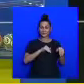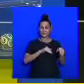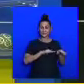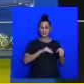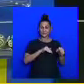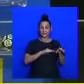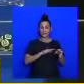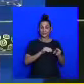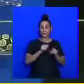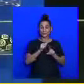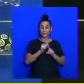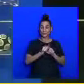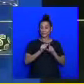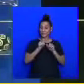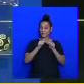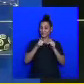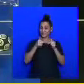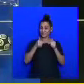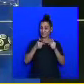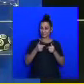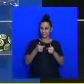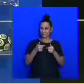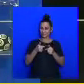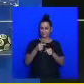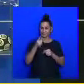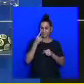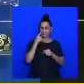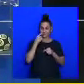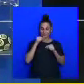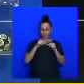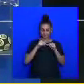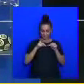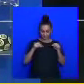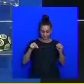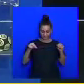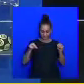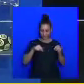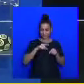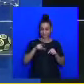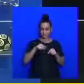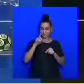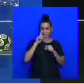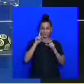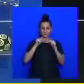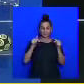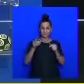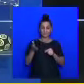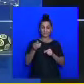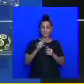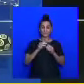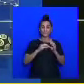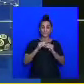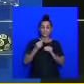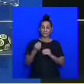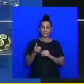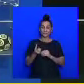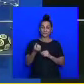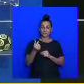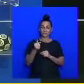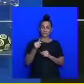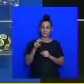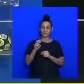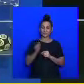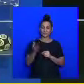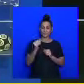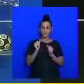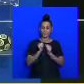setembro. Setembro é o mês da sorte. Vamos confirmar as dezenas sorteadas no dia de sorte. Concurso